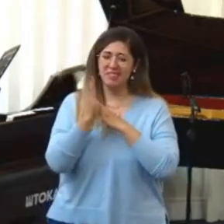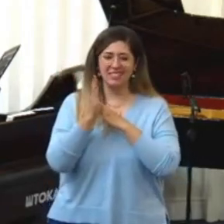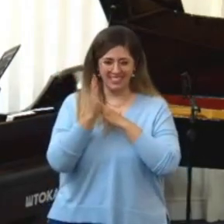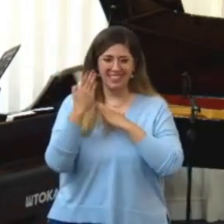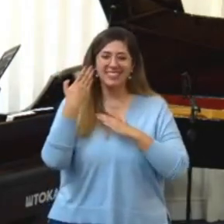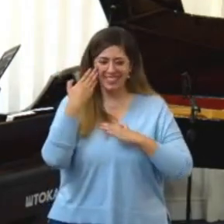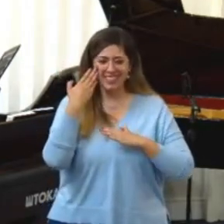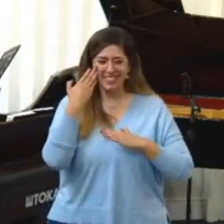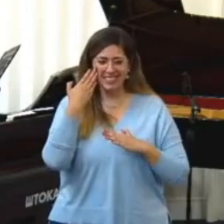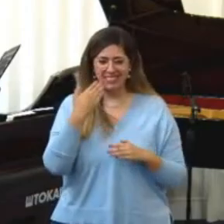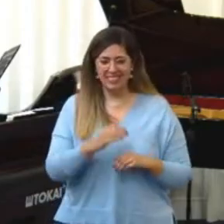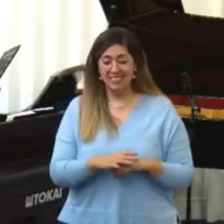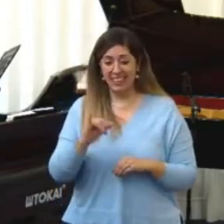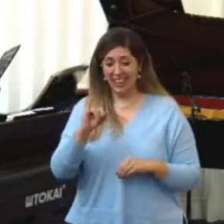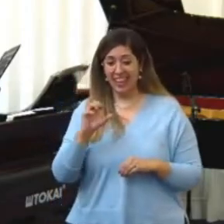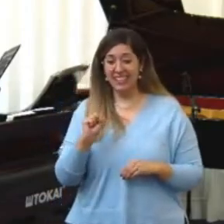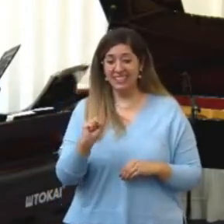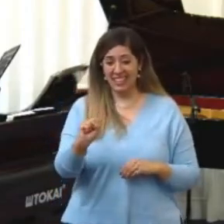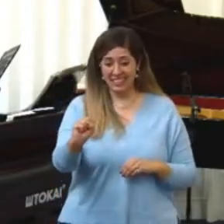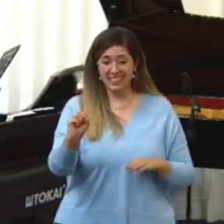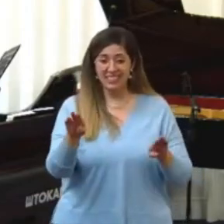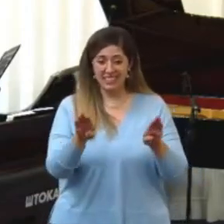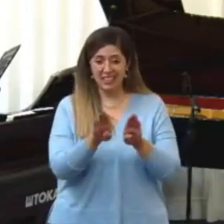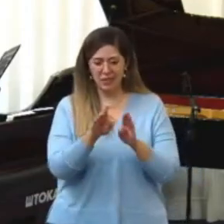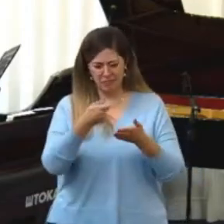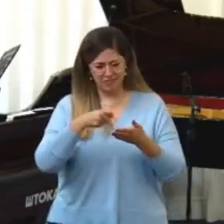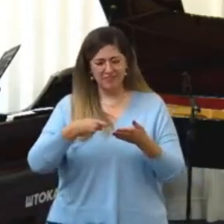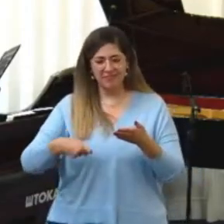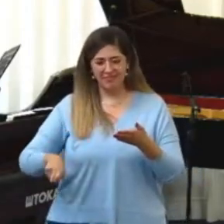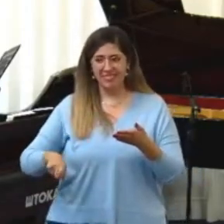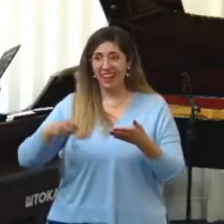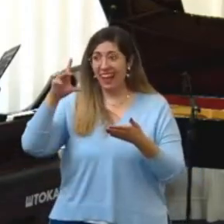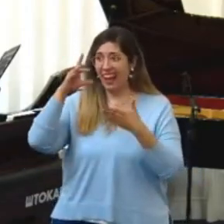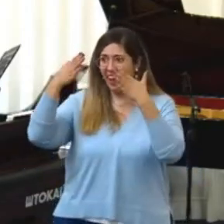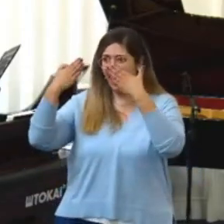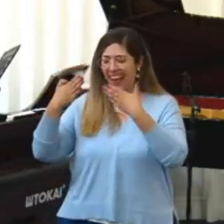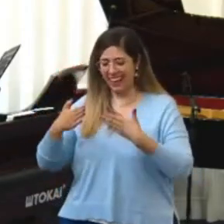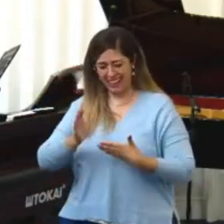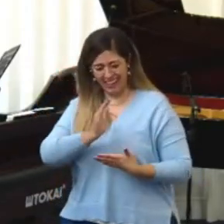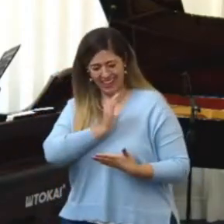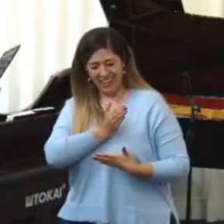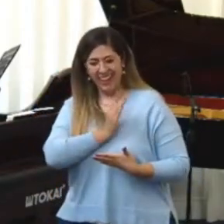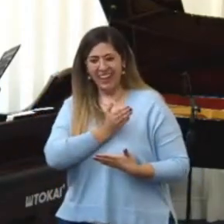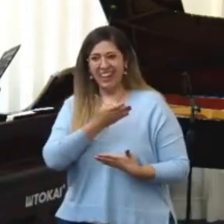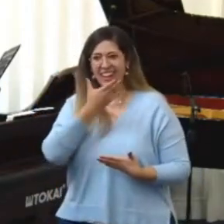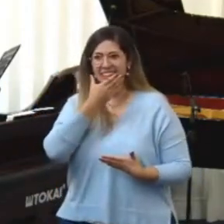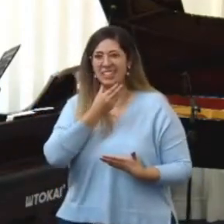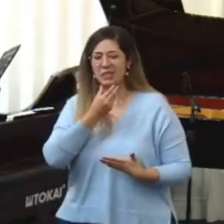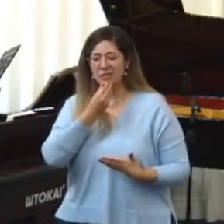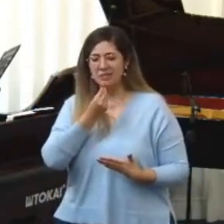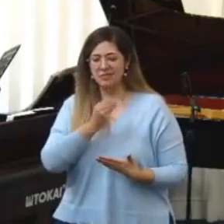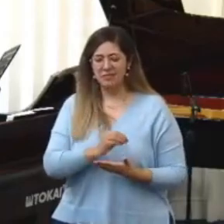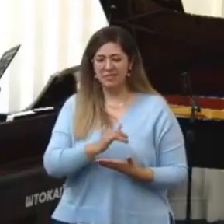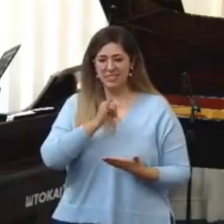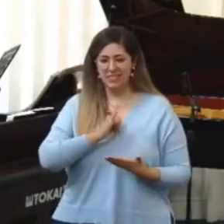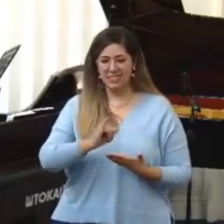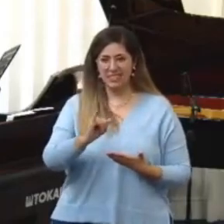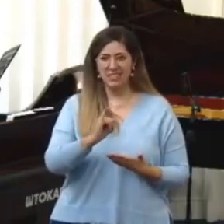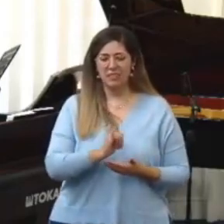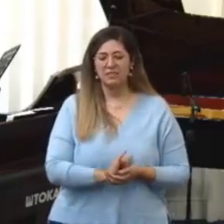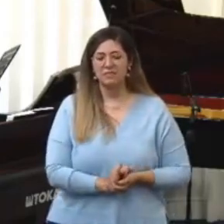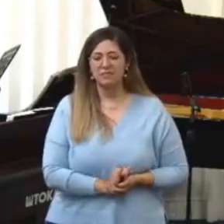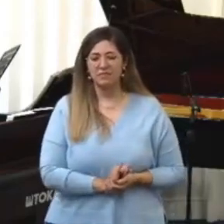Deus. Isaías, também falando sobre a presença de Deus no coração do homem, diz,